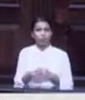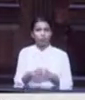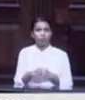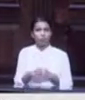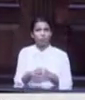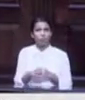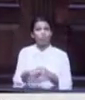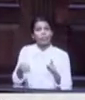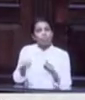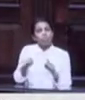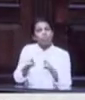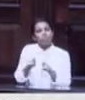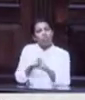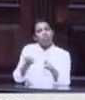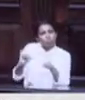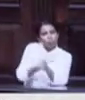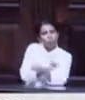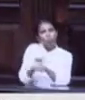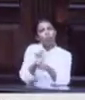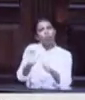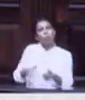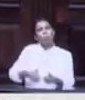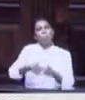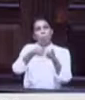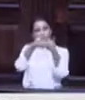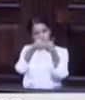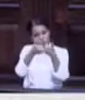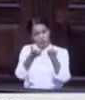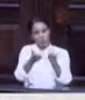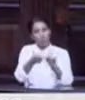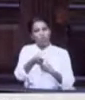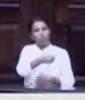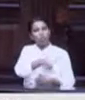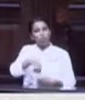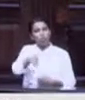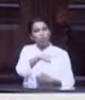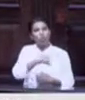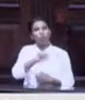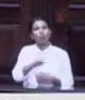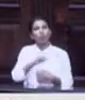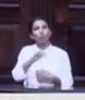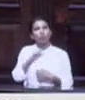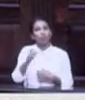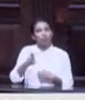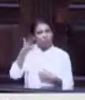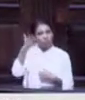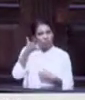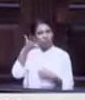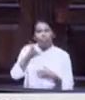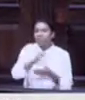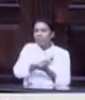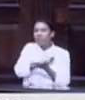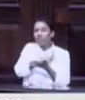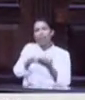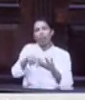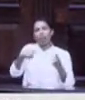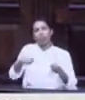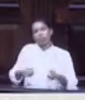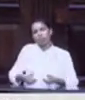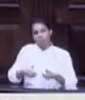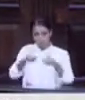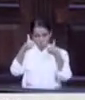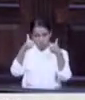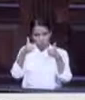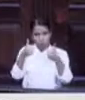aprimorar essa mensagem. No nosso entendimento, essa mensagem precisa ser aprimorada em vários aspectos. E